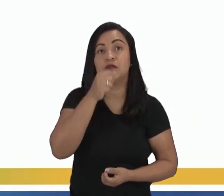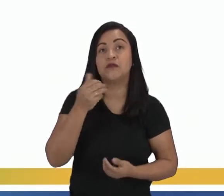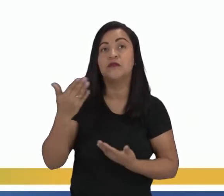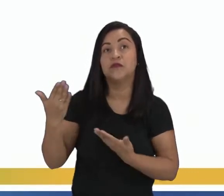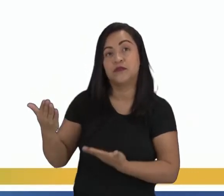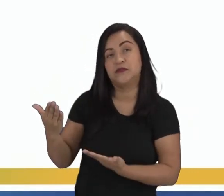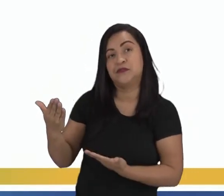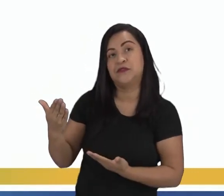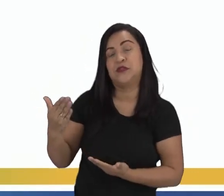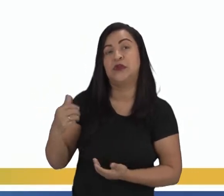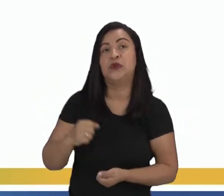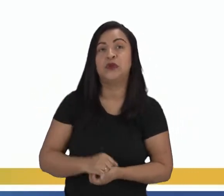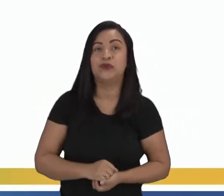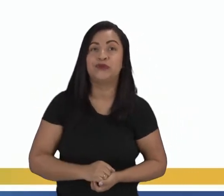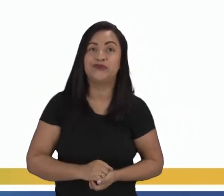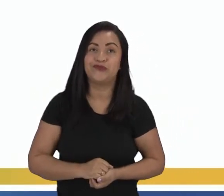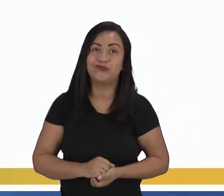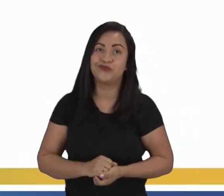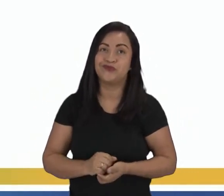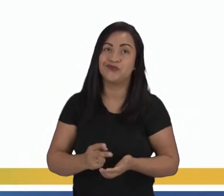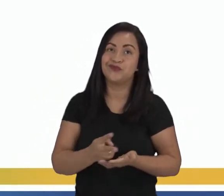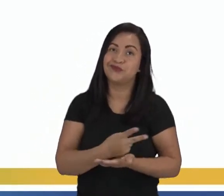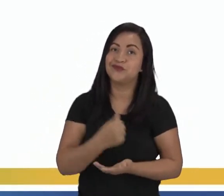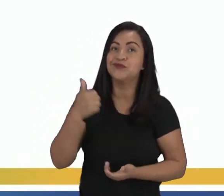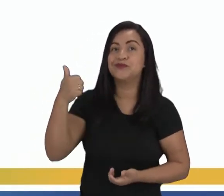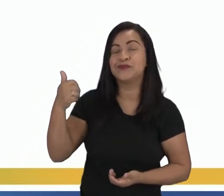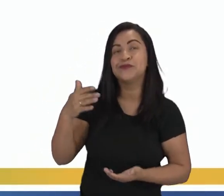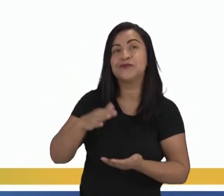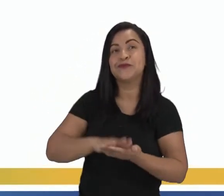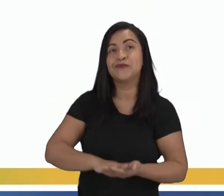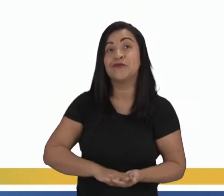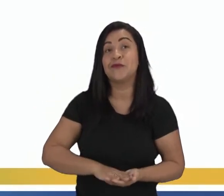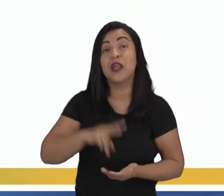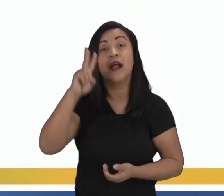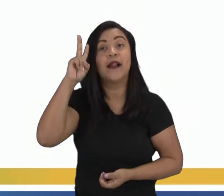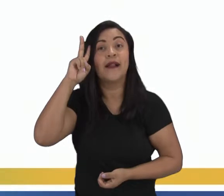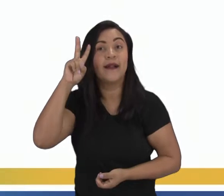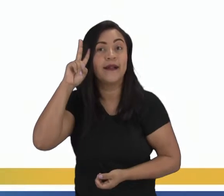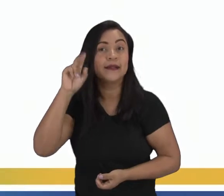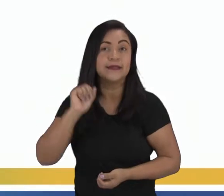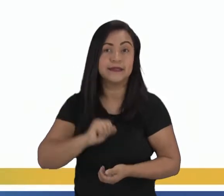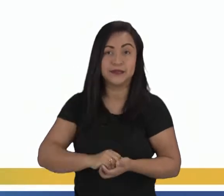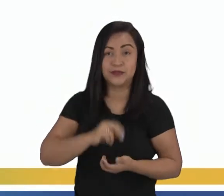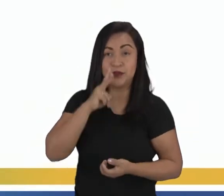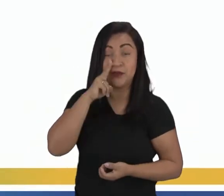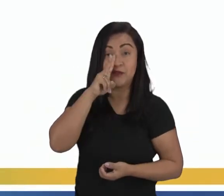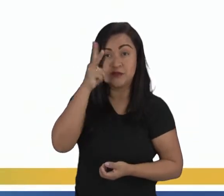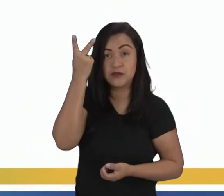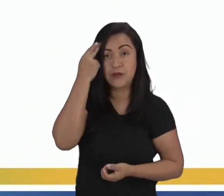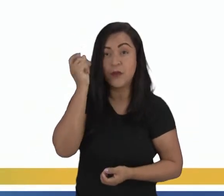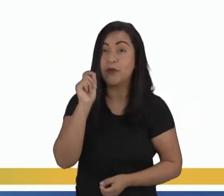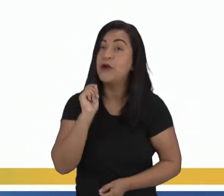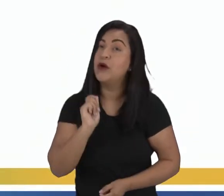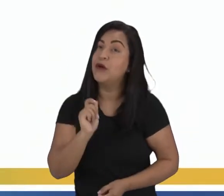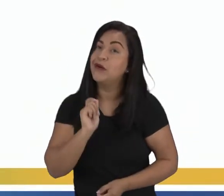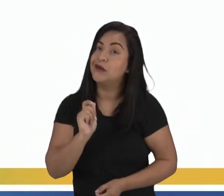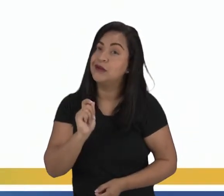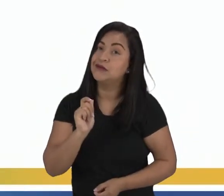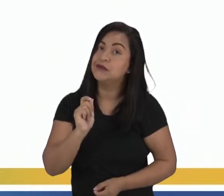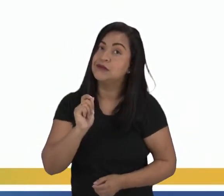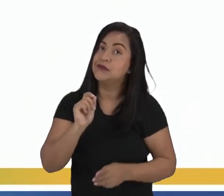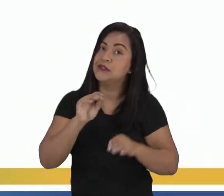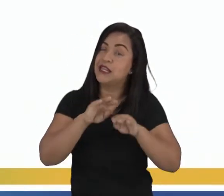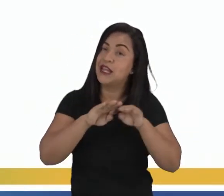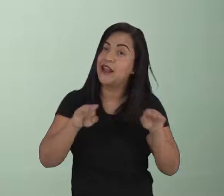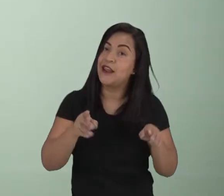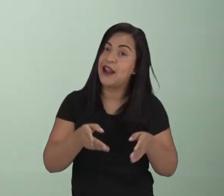pela força normal nesse primeiro momento. Então, lembrando, a força normal é uma força de interação entre